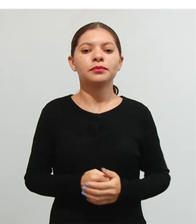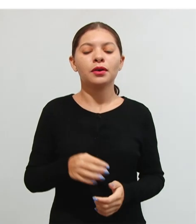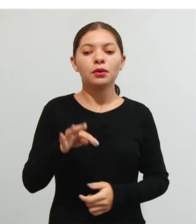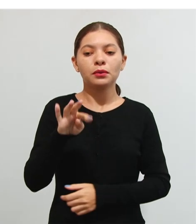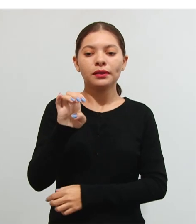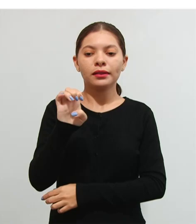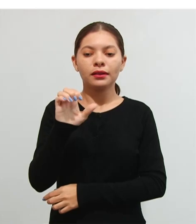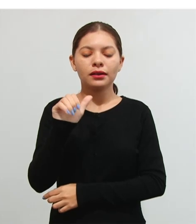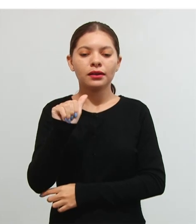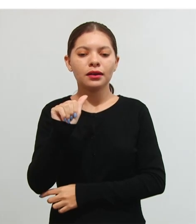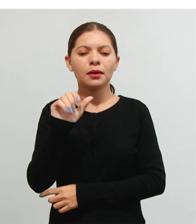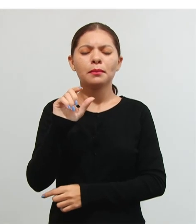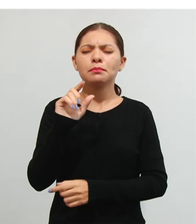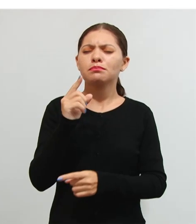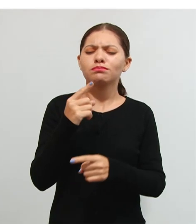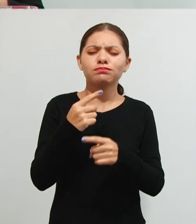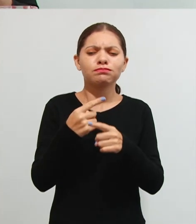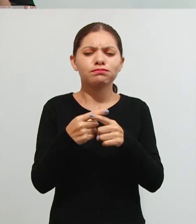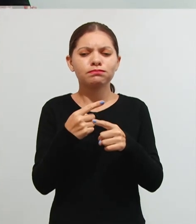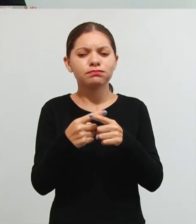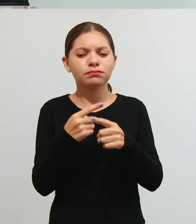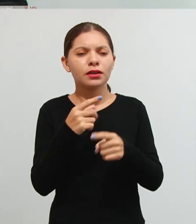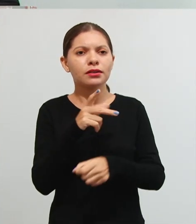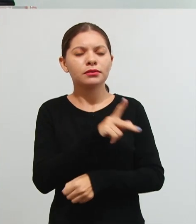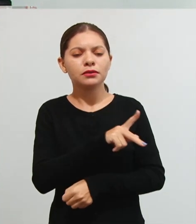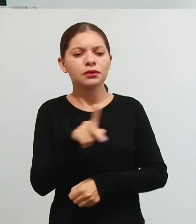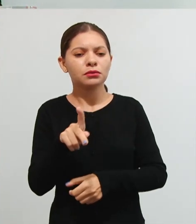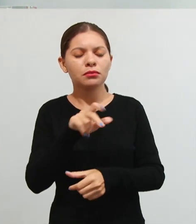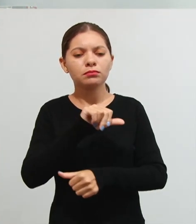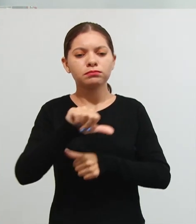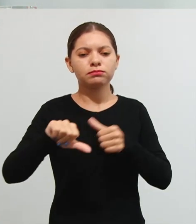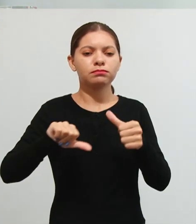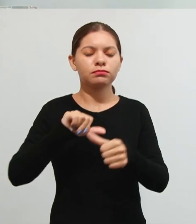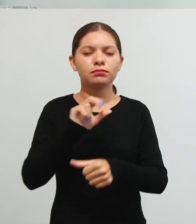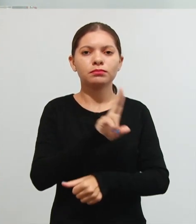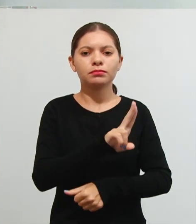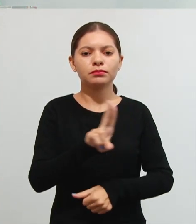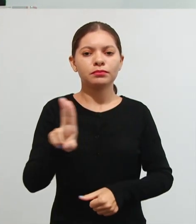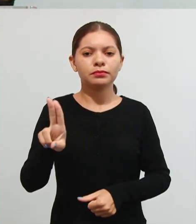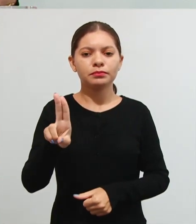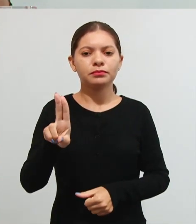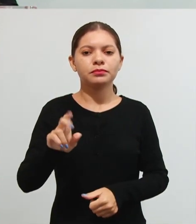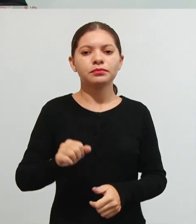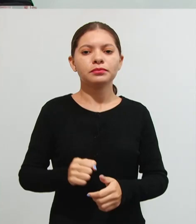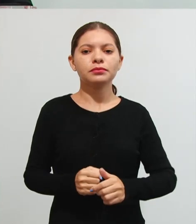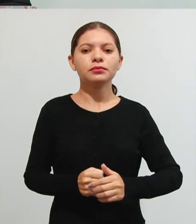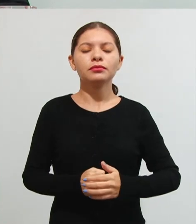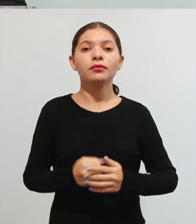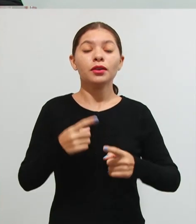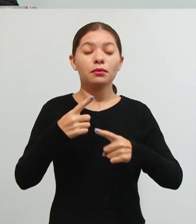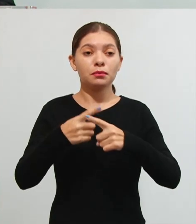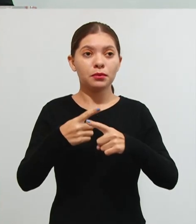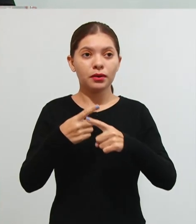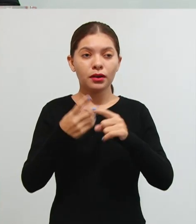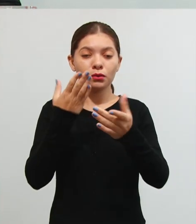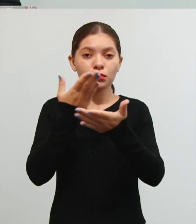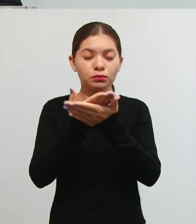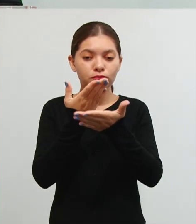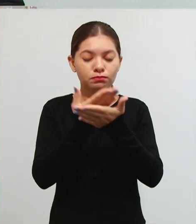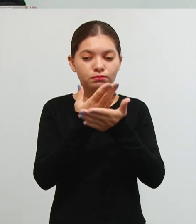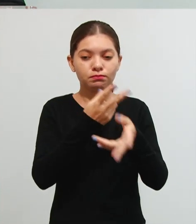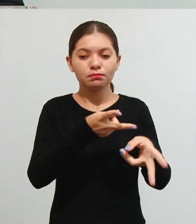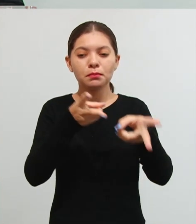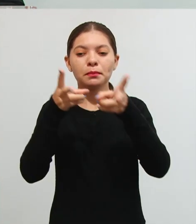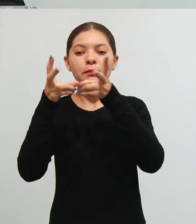TEA. Por que, professora? Por que houve essa mudança? Porque através dos estudos, percebeu-se,